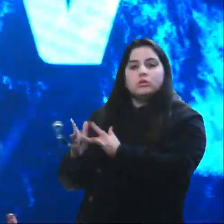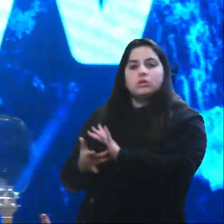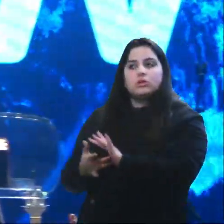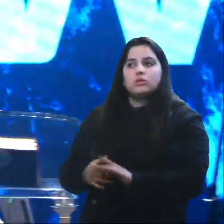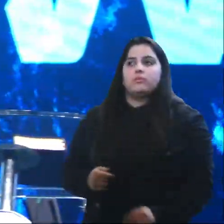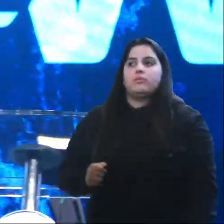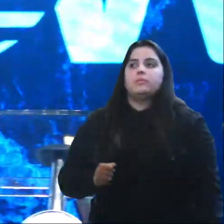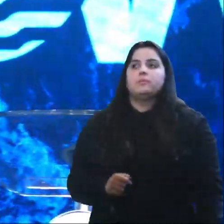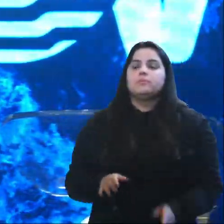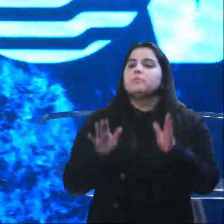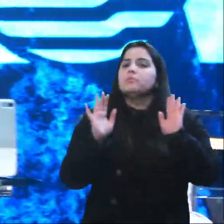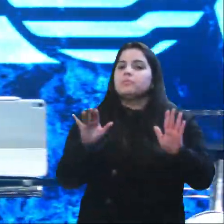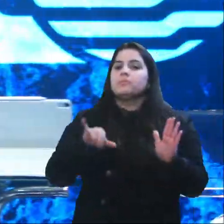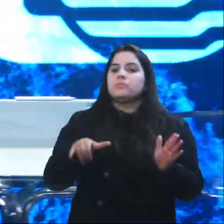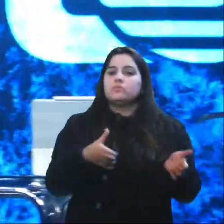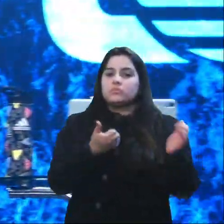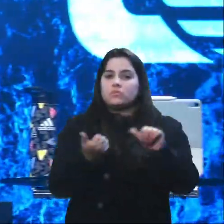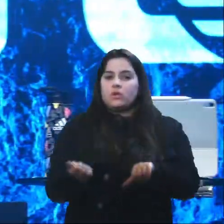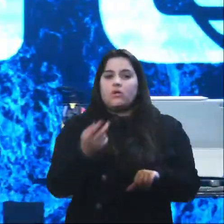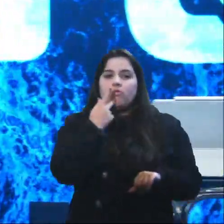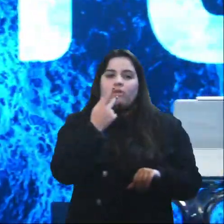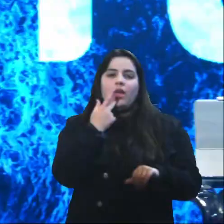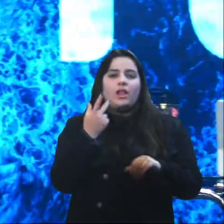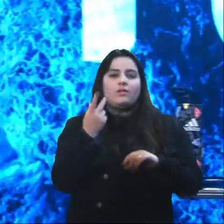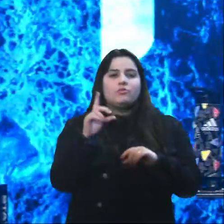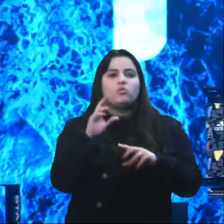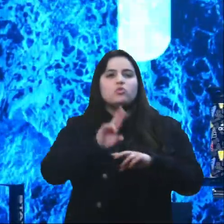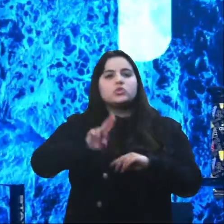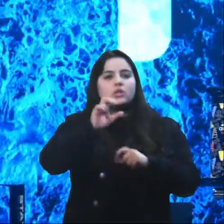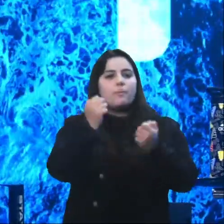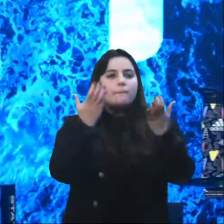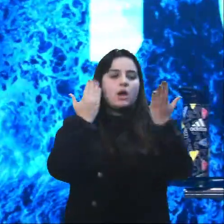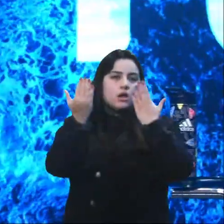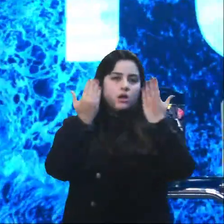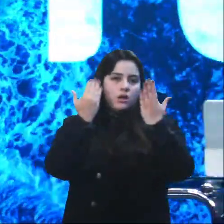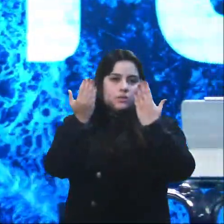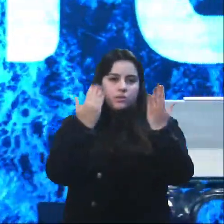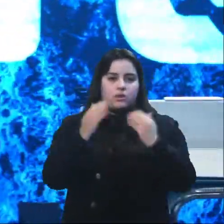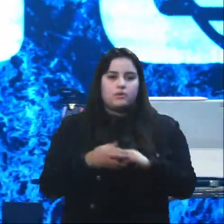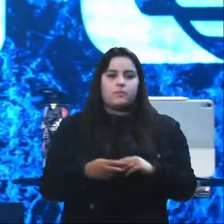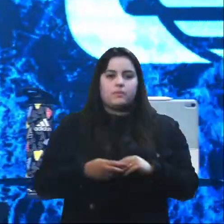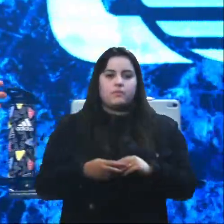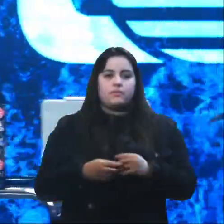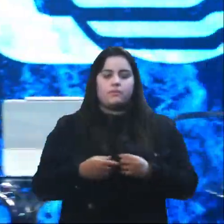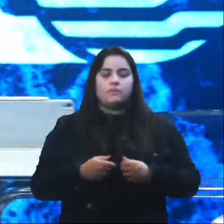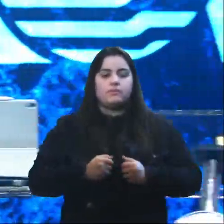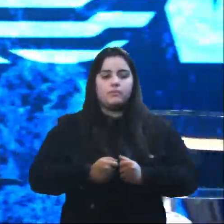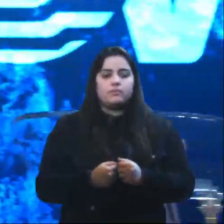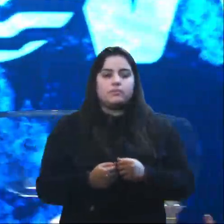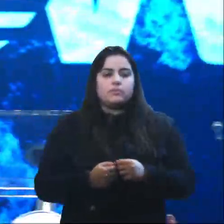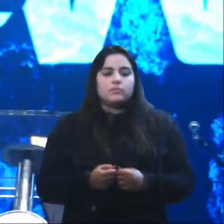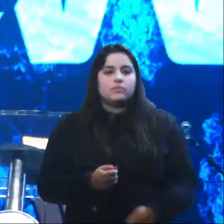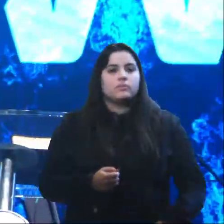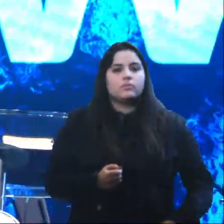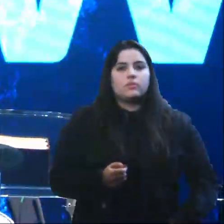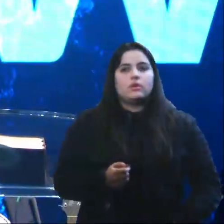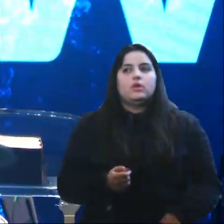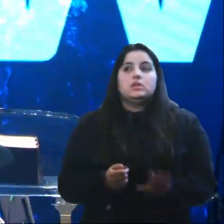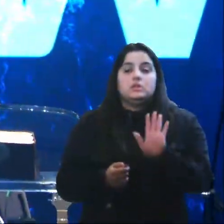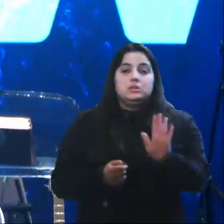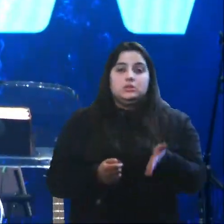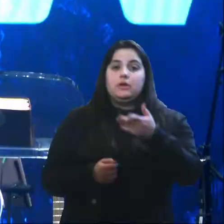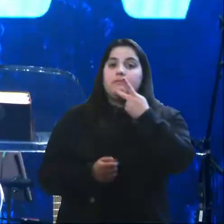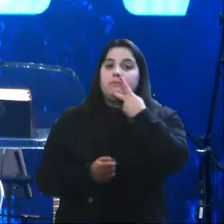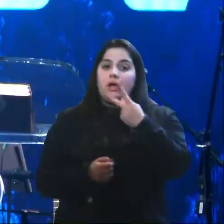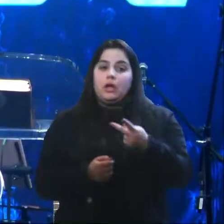com algumas ilustrações, com algumas parábolas. Ele começa ali dizendo, depois que ele diz para as pessoas